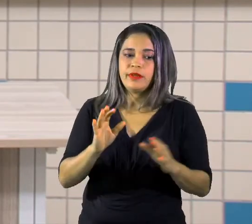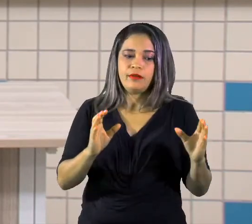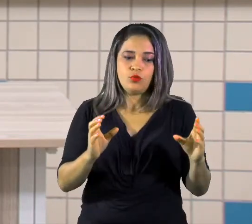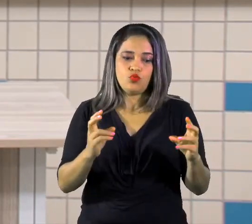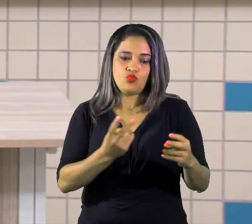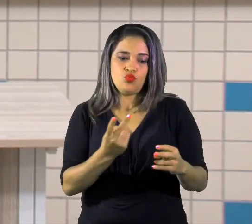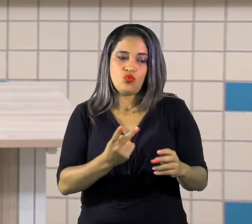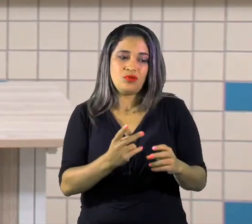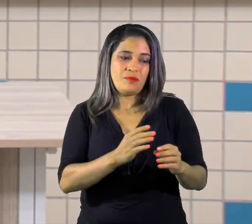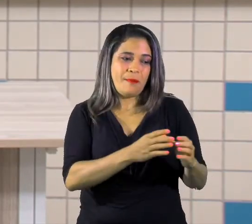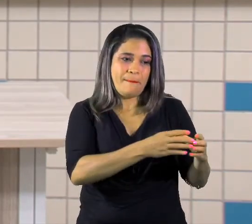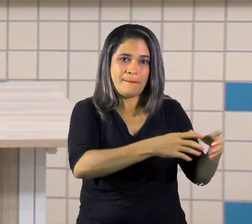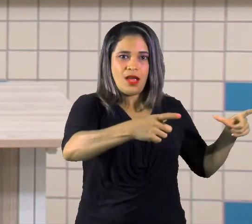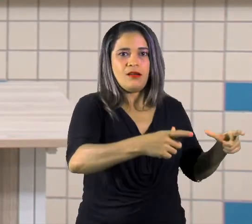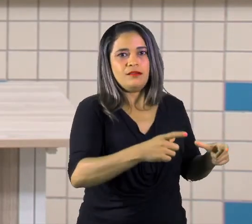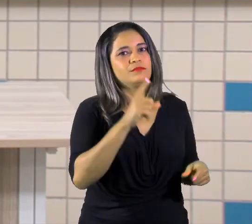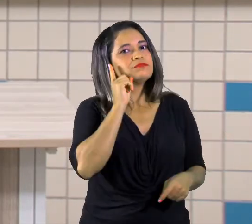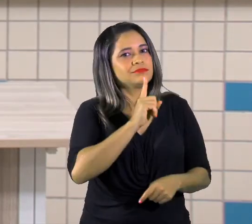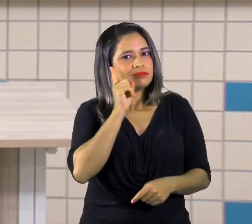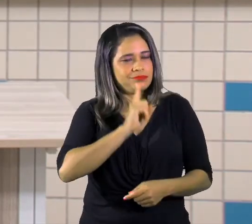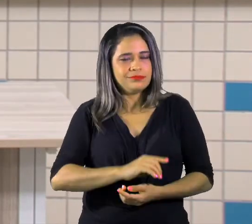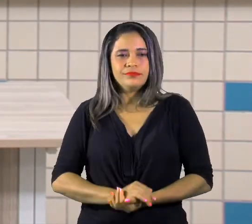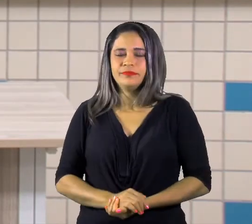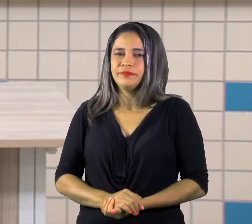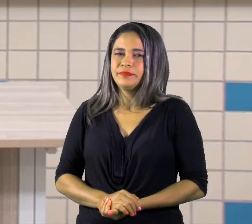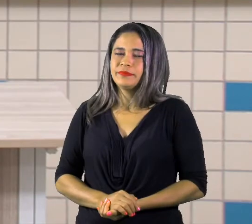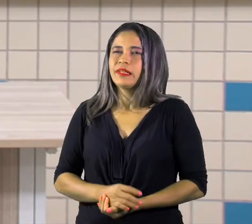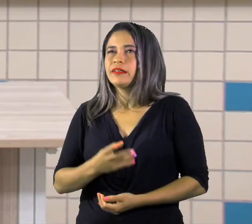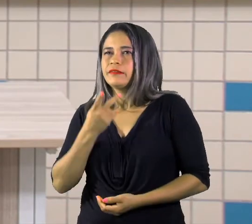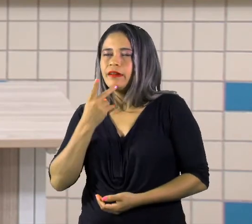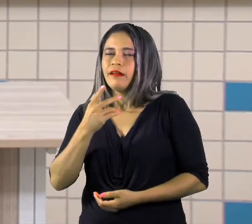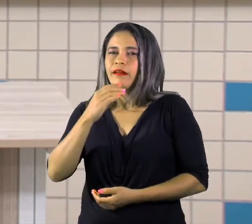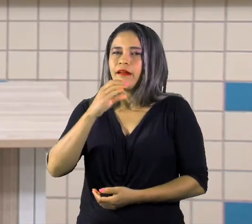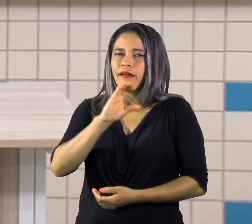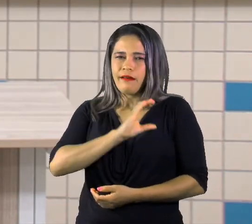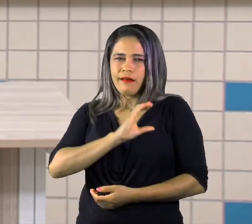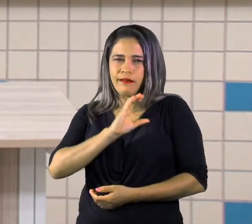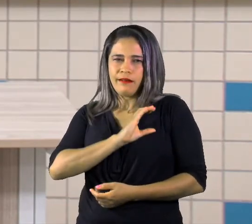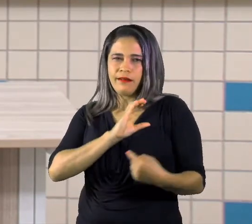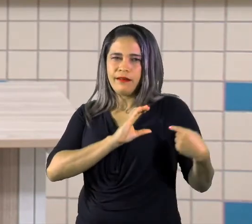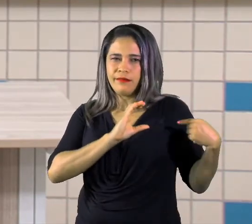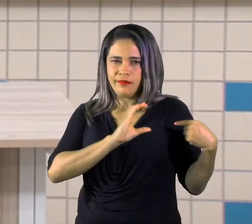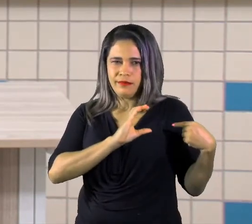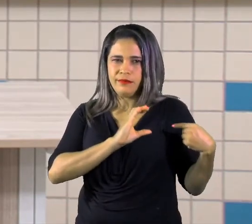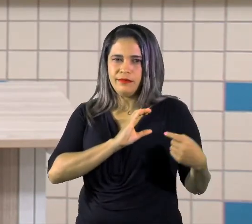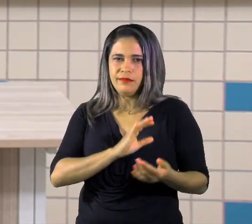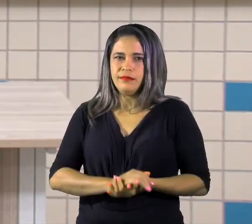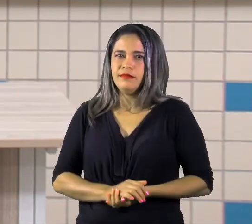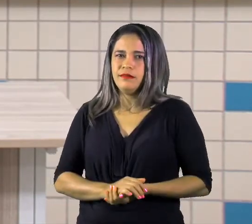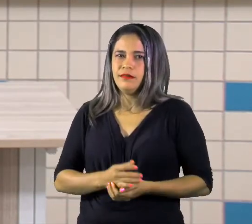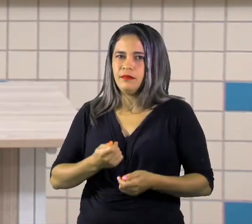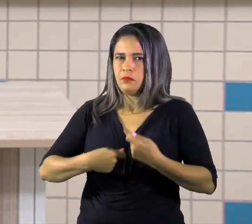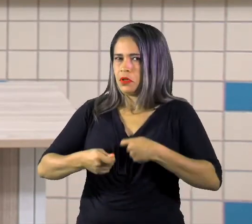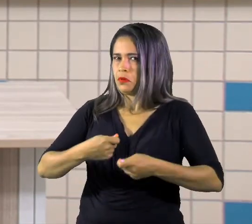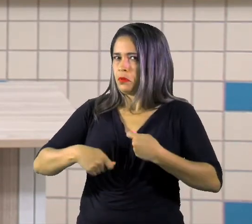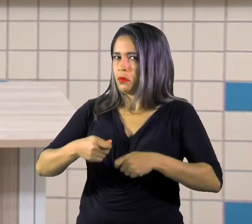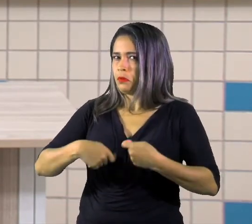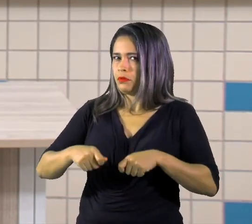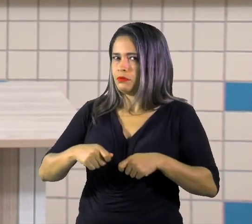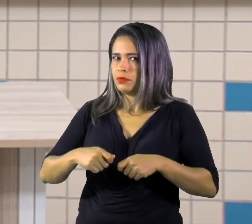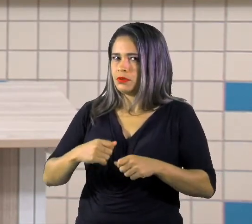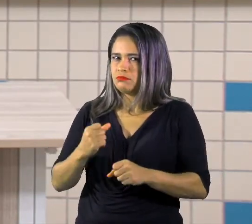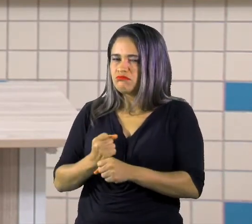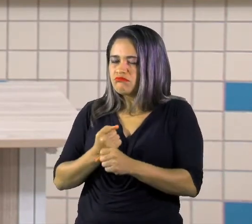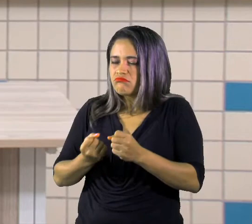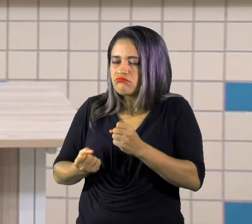Unidos. Quando a gente vai falar sobre o Canadá ele é uma economia em construção